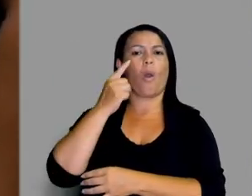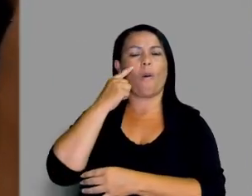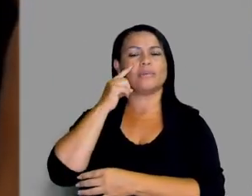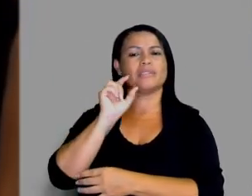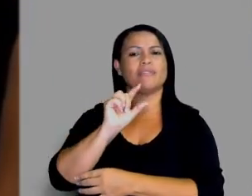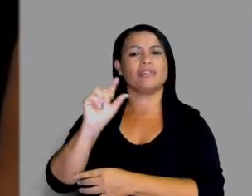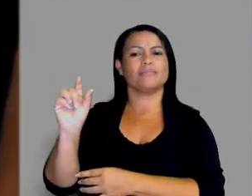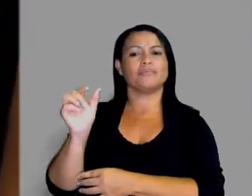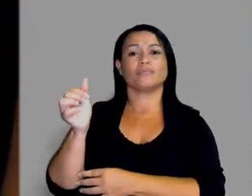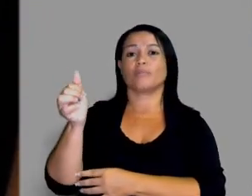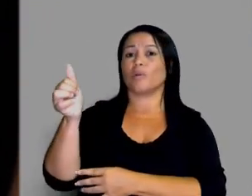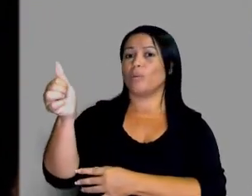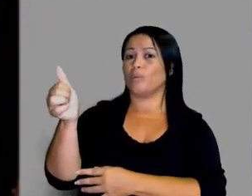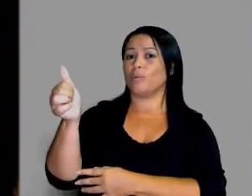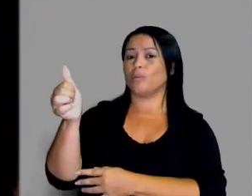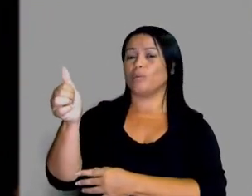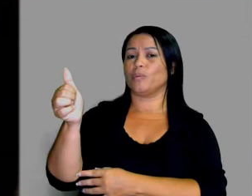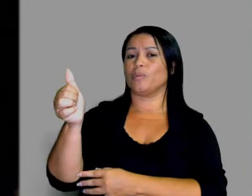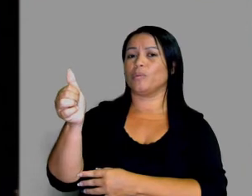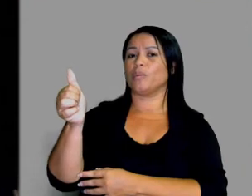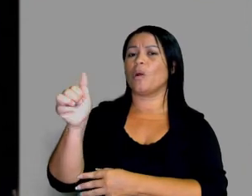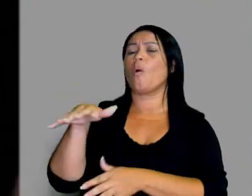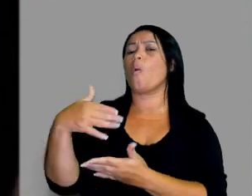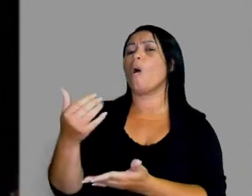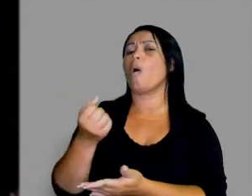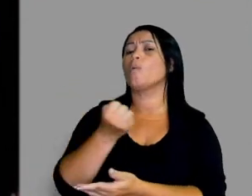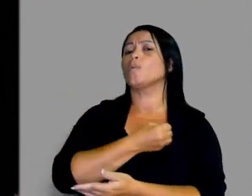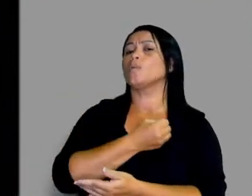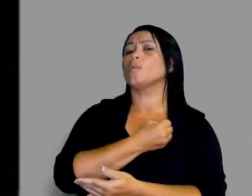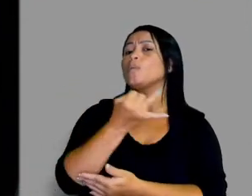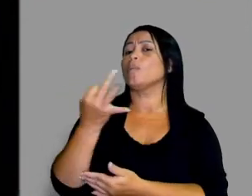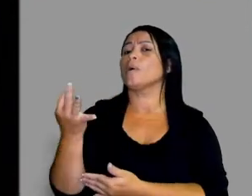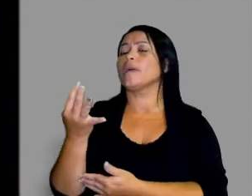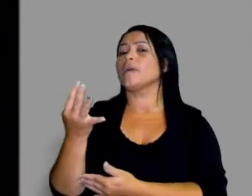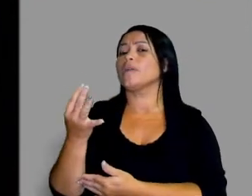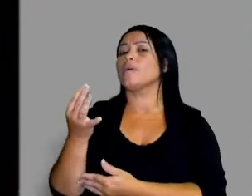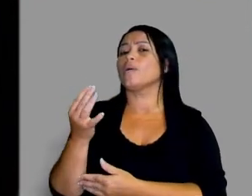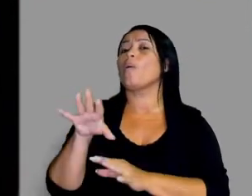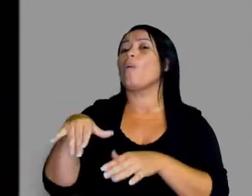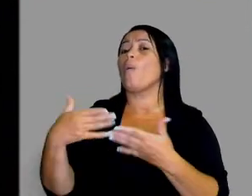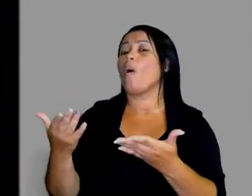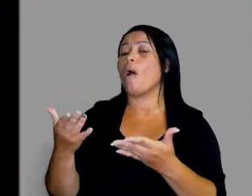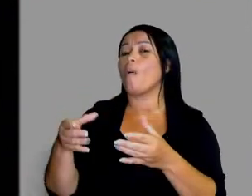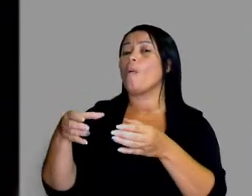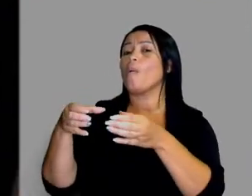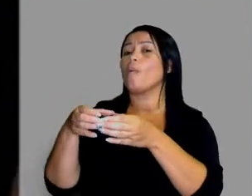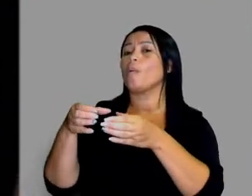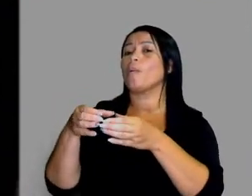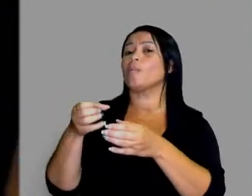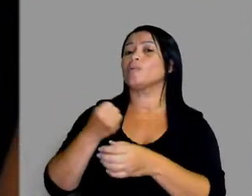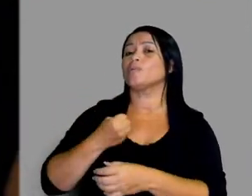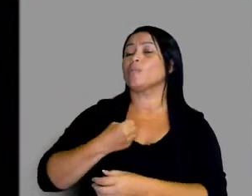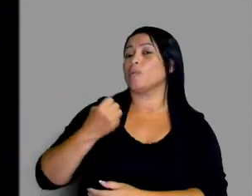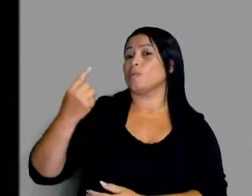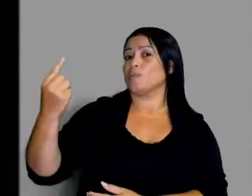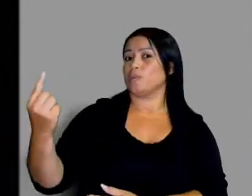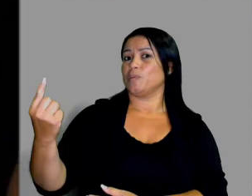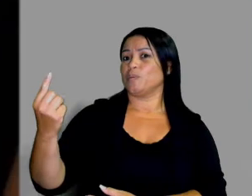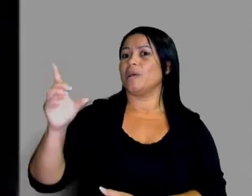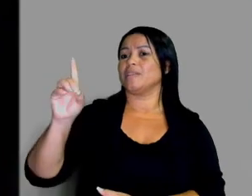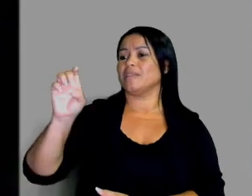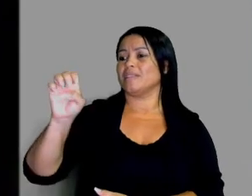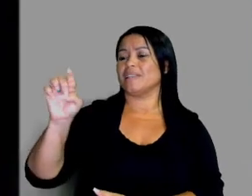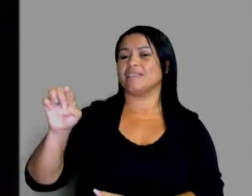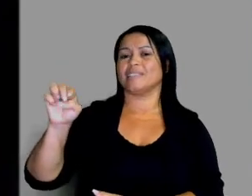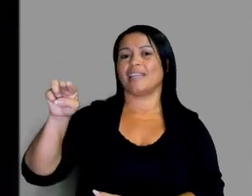Aqui, ó. 1. Qual o algarismo que ocupa a ordem de dezena? Número 1.